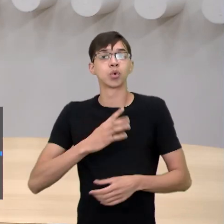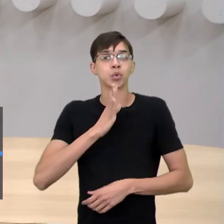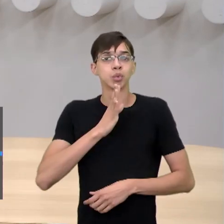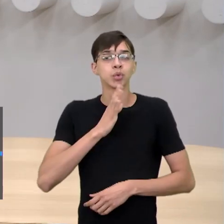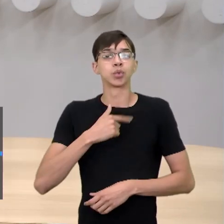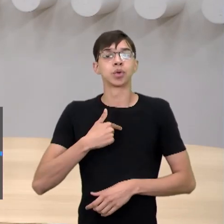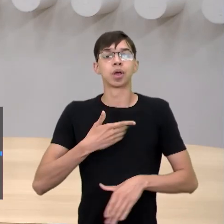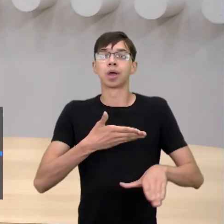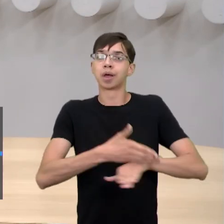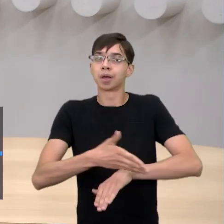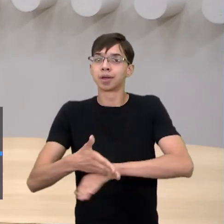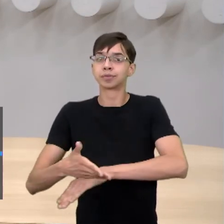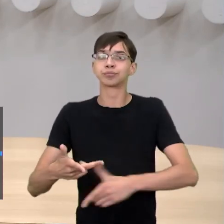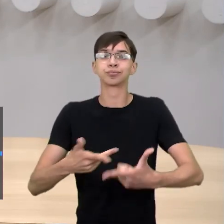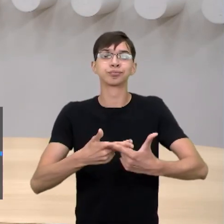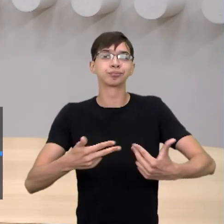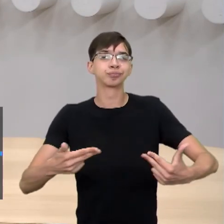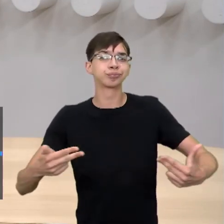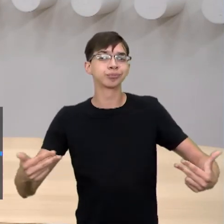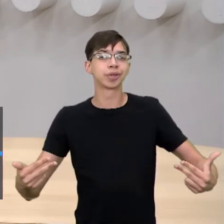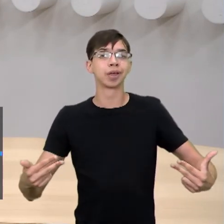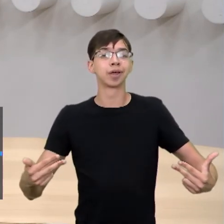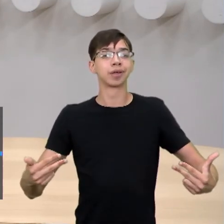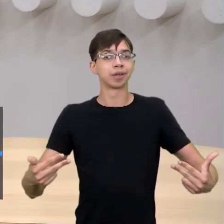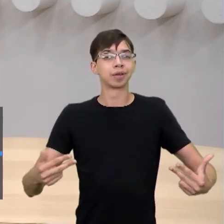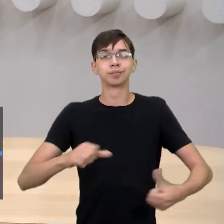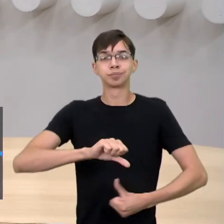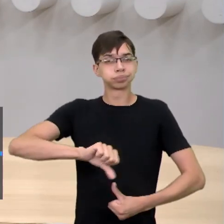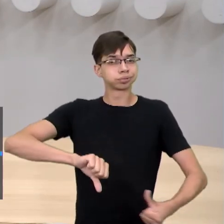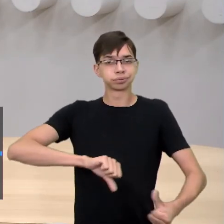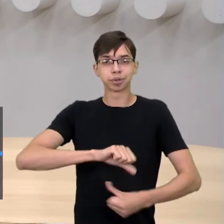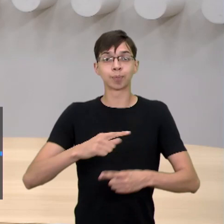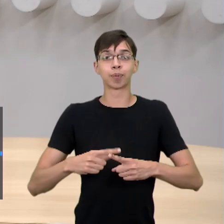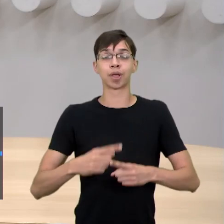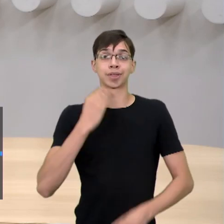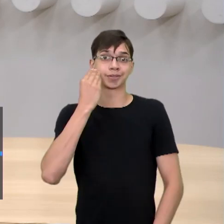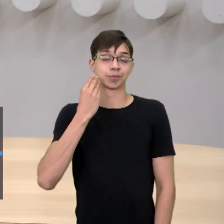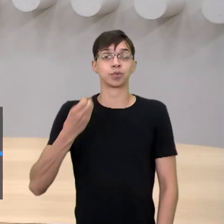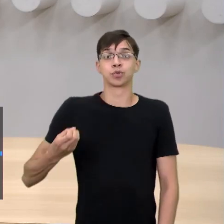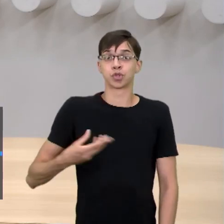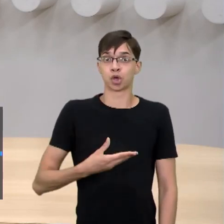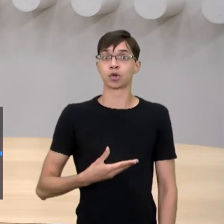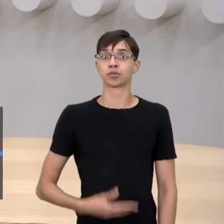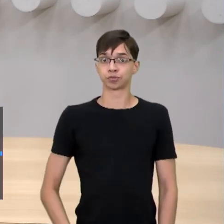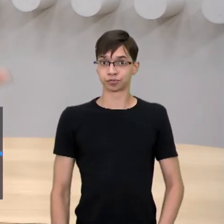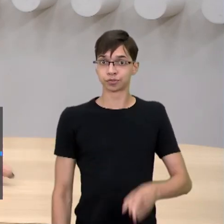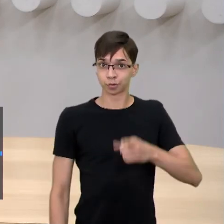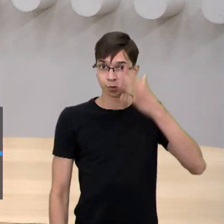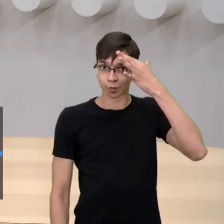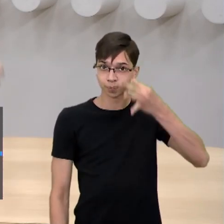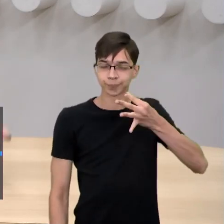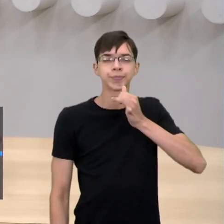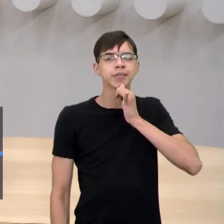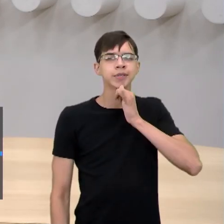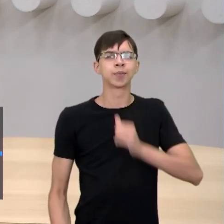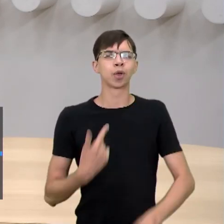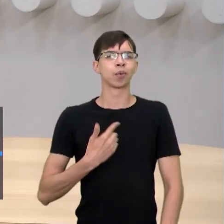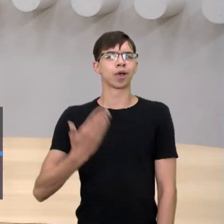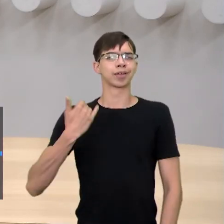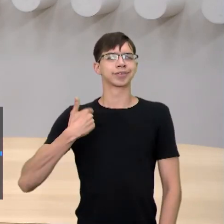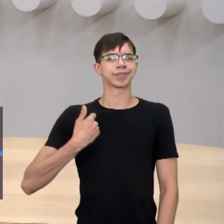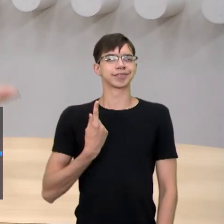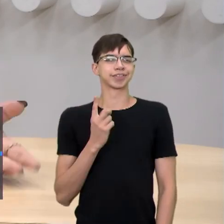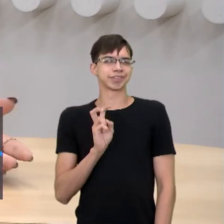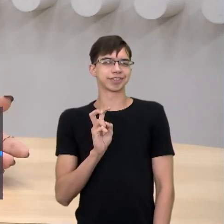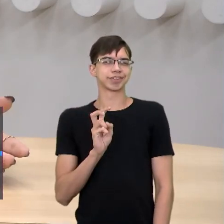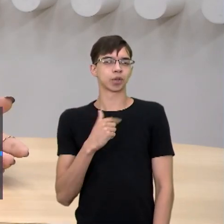a certas coisas, isso vai mudar. Porque as experiências são novas, entendeu? Coisas que eu experimentei com 15 anos, entendeu?